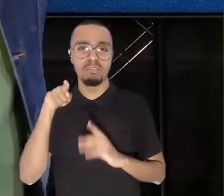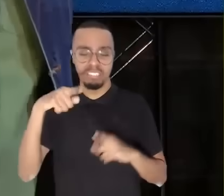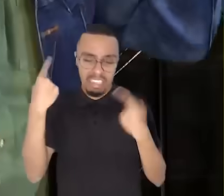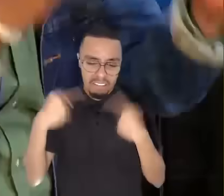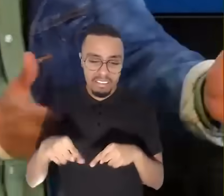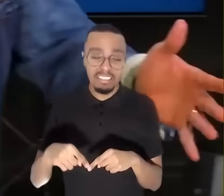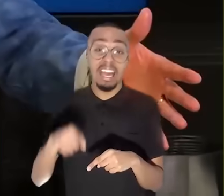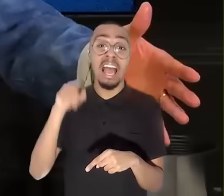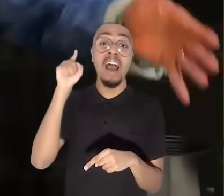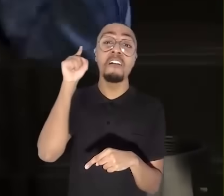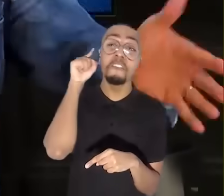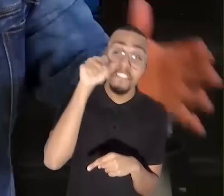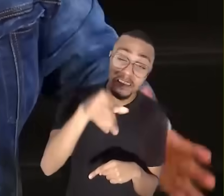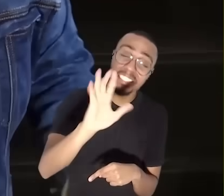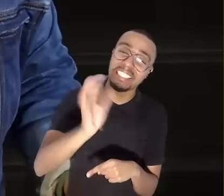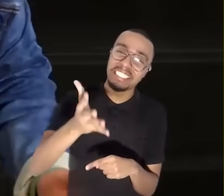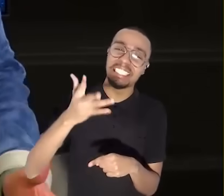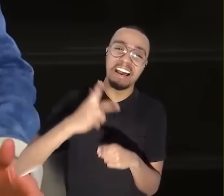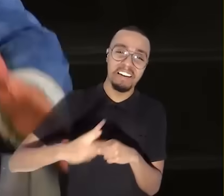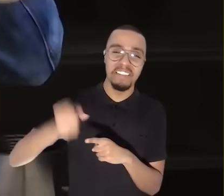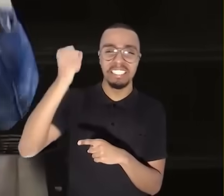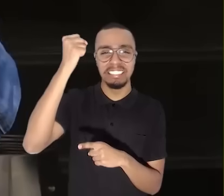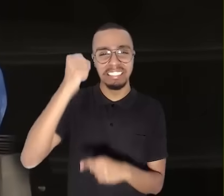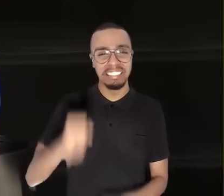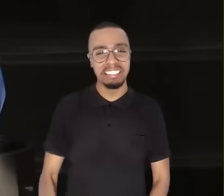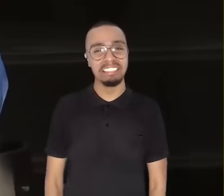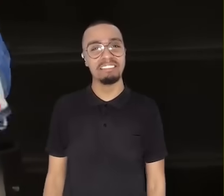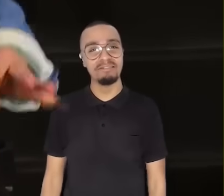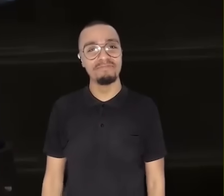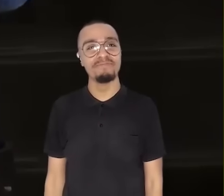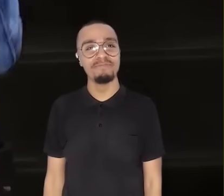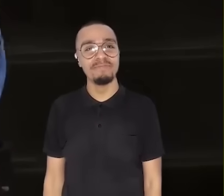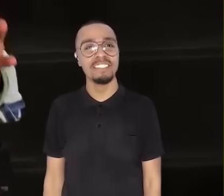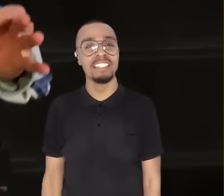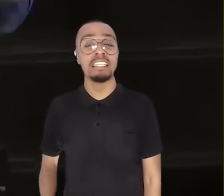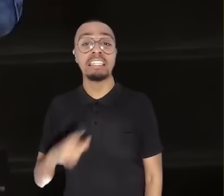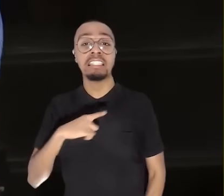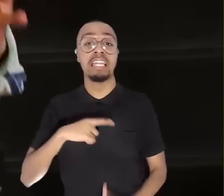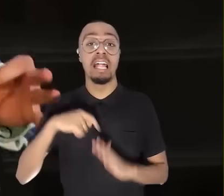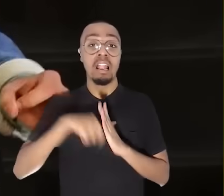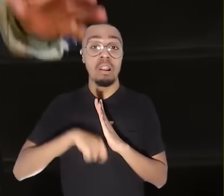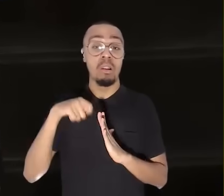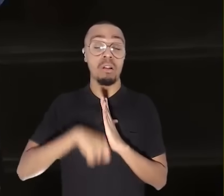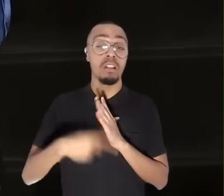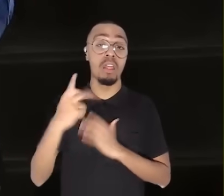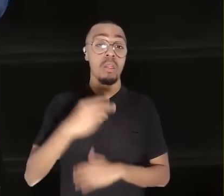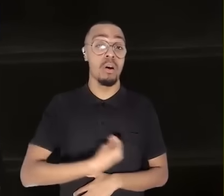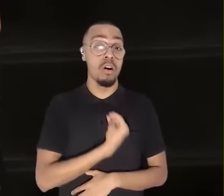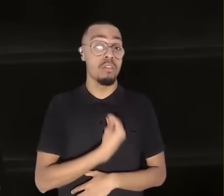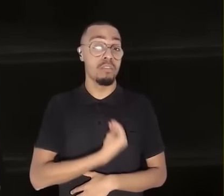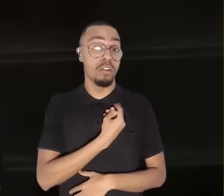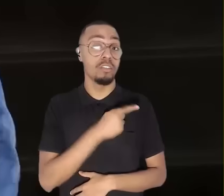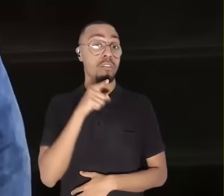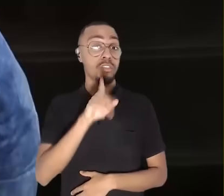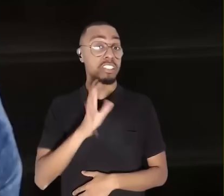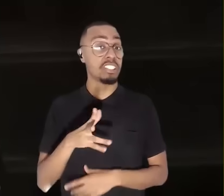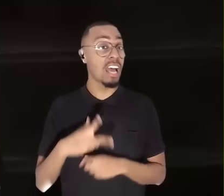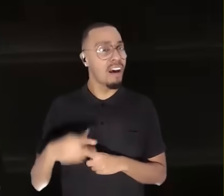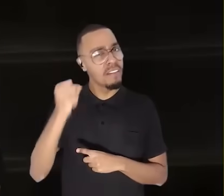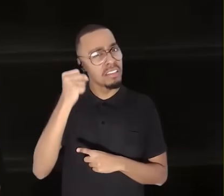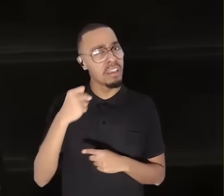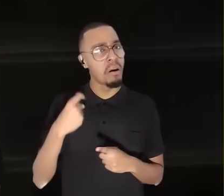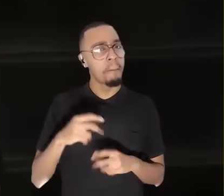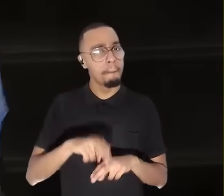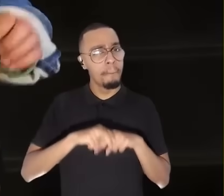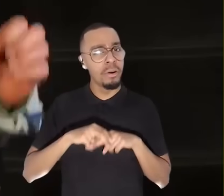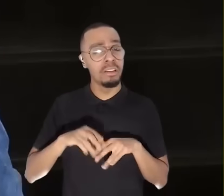você já venceu. Todas elas. Escute! Tem batalhas que virão e você já venceu. É por isso